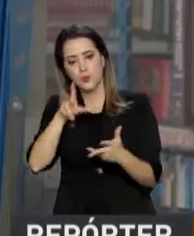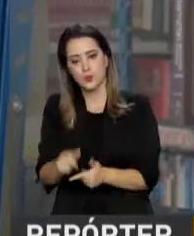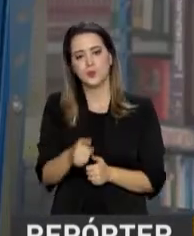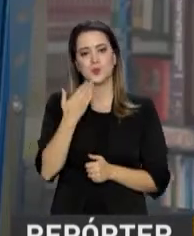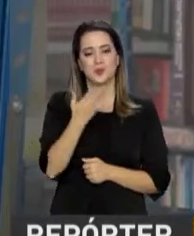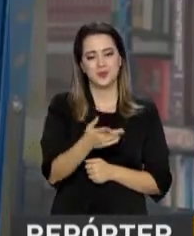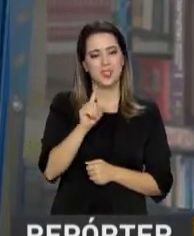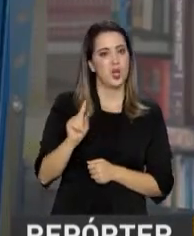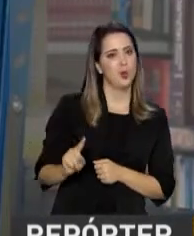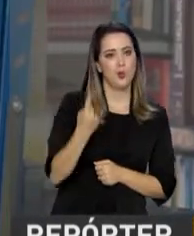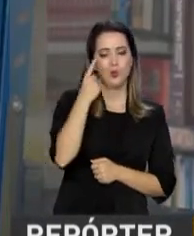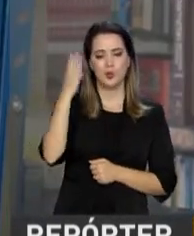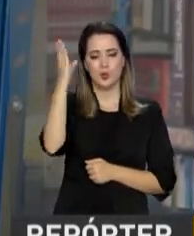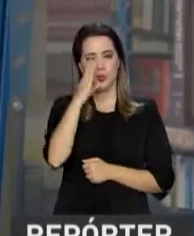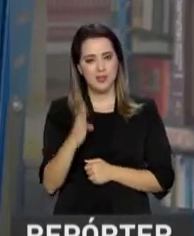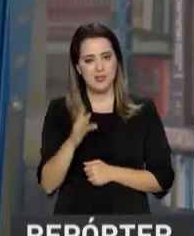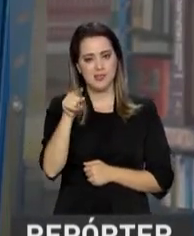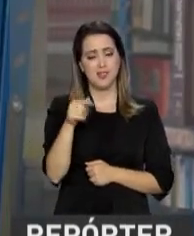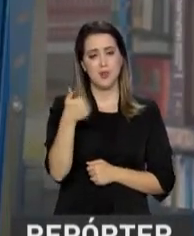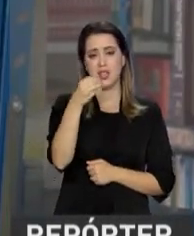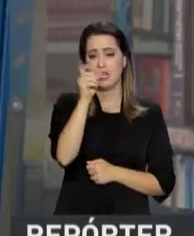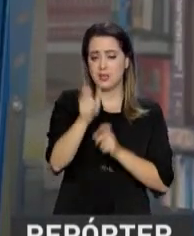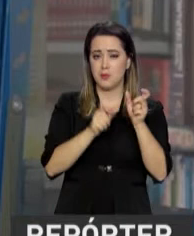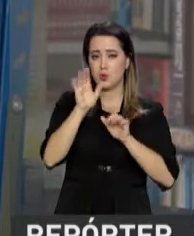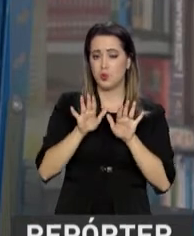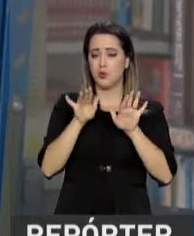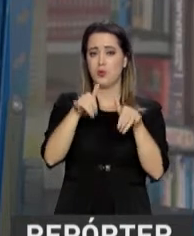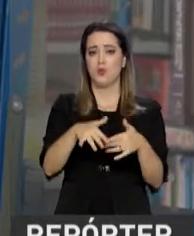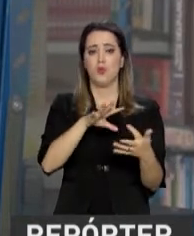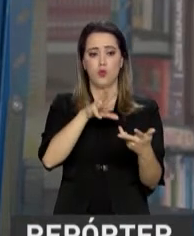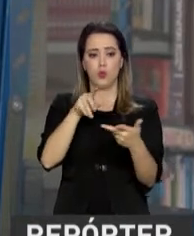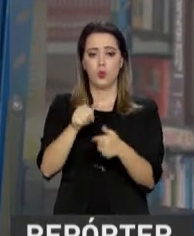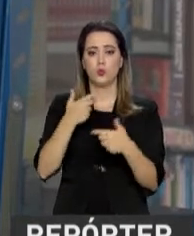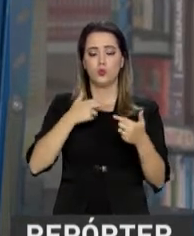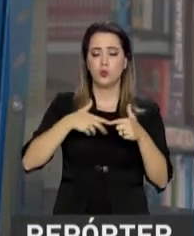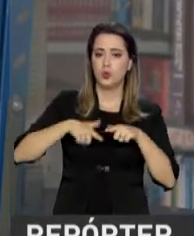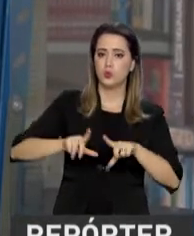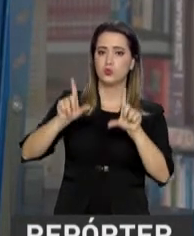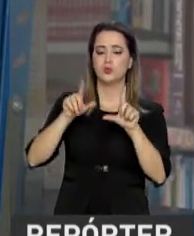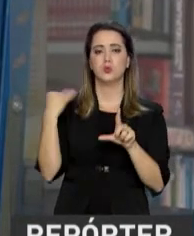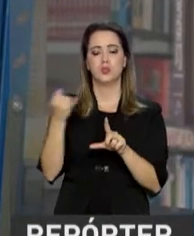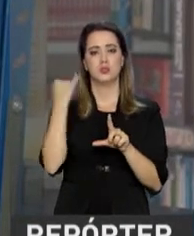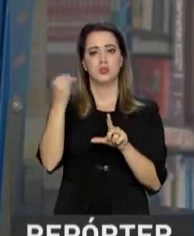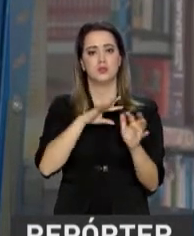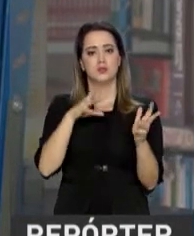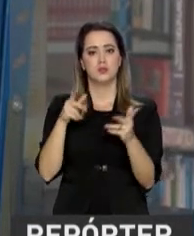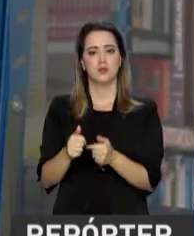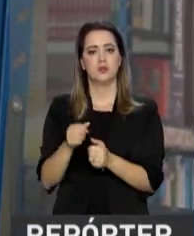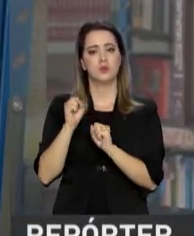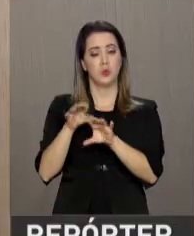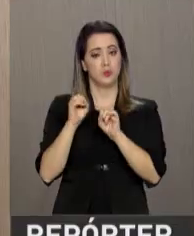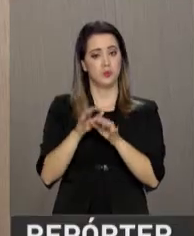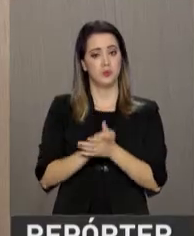o diretor é o único brasileiro entre os dez finalistas do global ti-ti-ti traz um dos prêmios mais importantes do mundo da